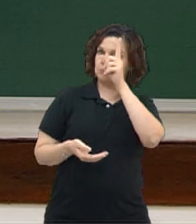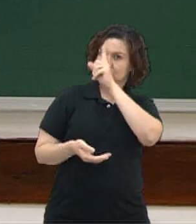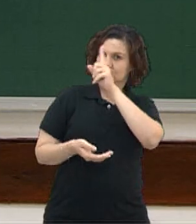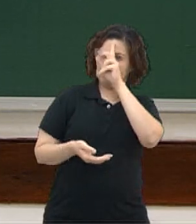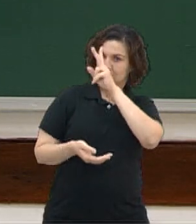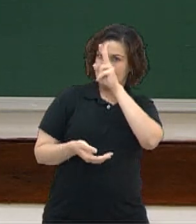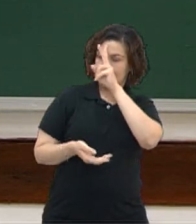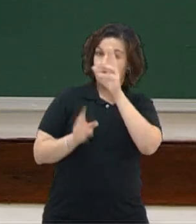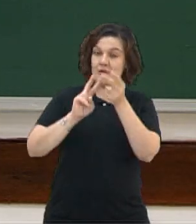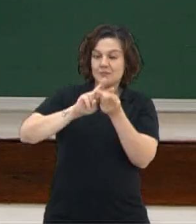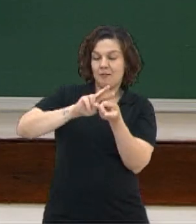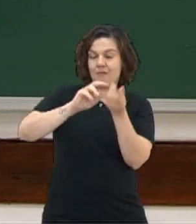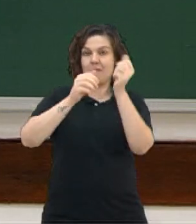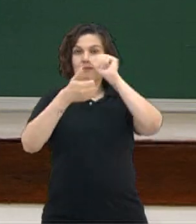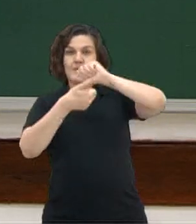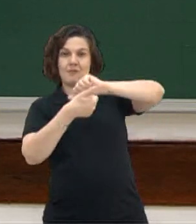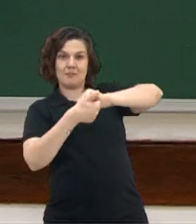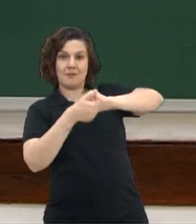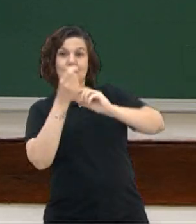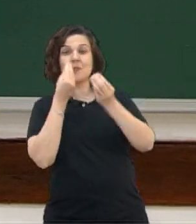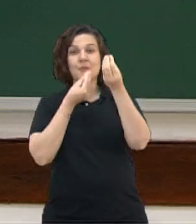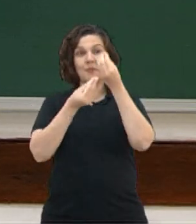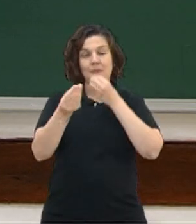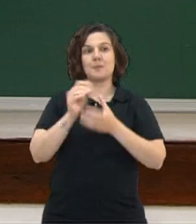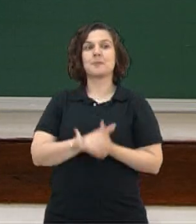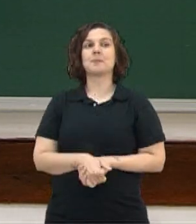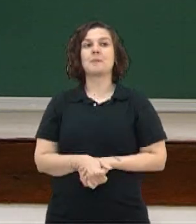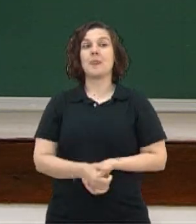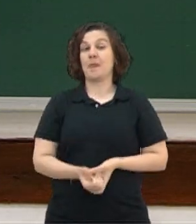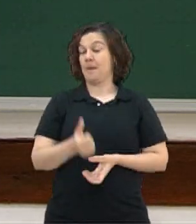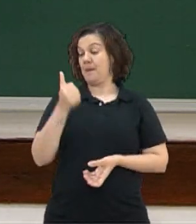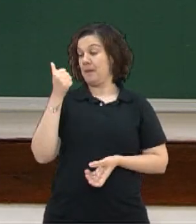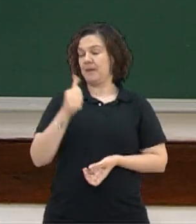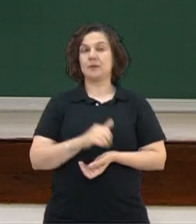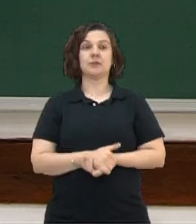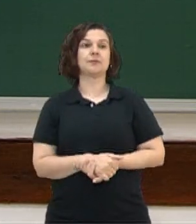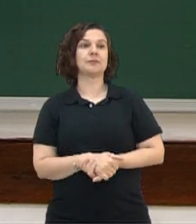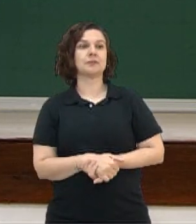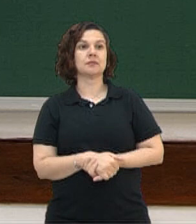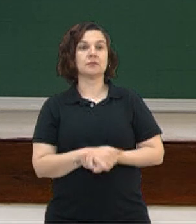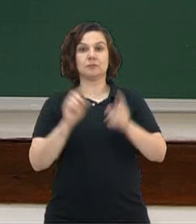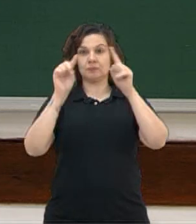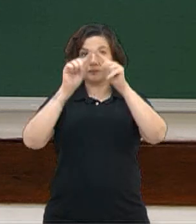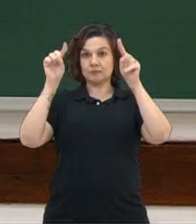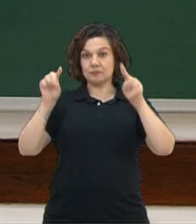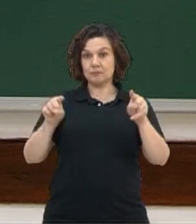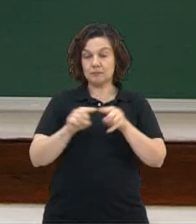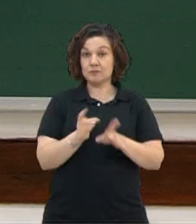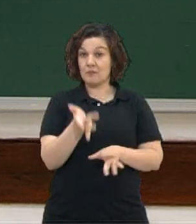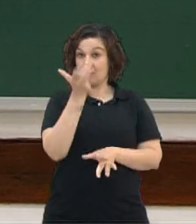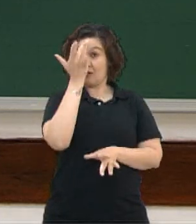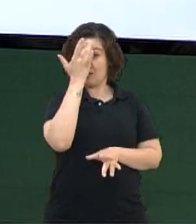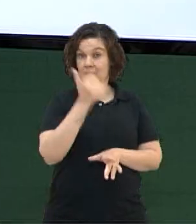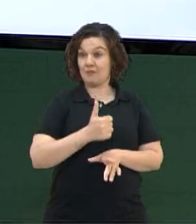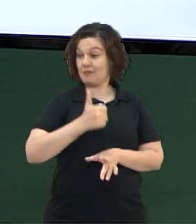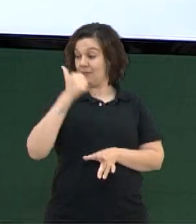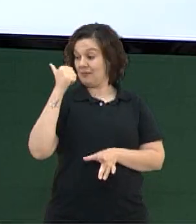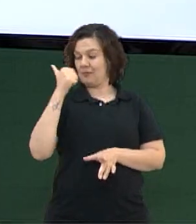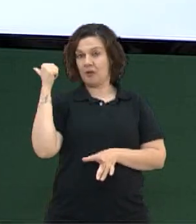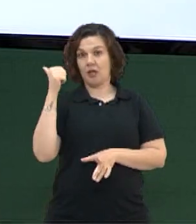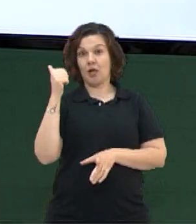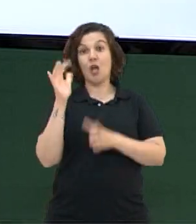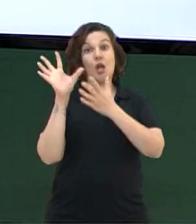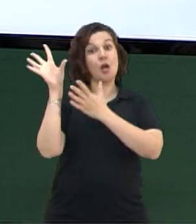fazer a transformação dessas unidades de medida. E aqui, ó, vai ficar esse lembrete na tela, e esse lembrete é para